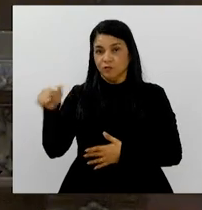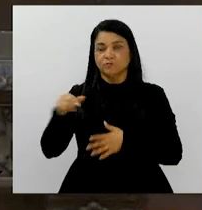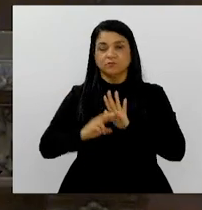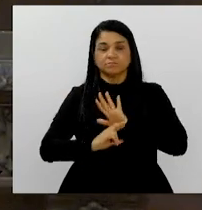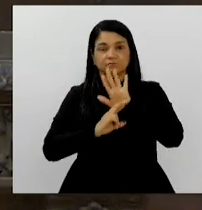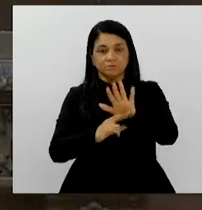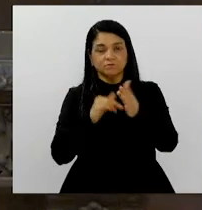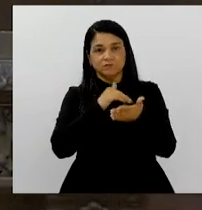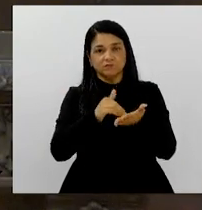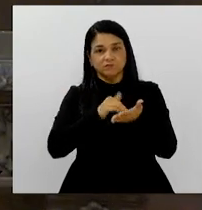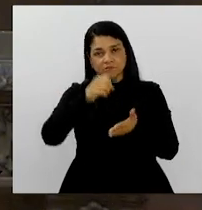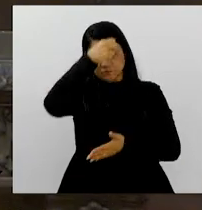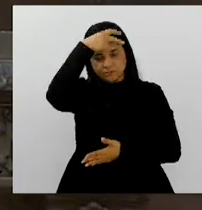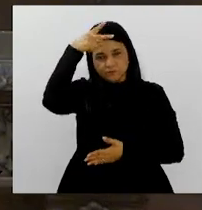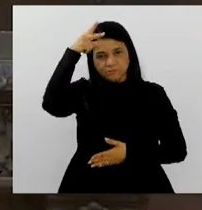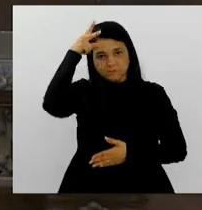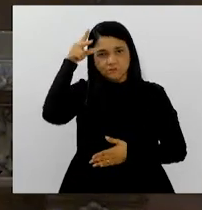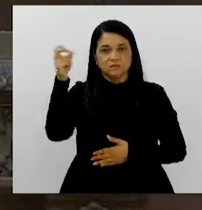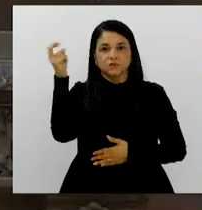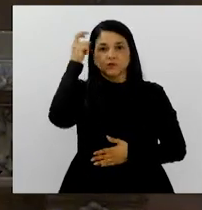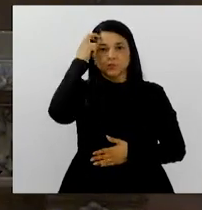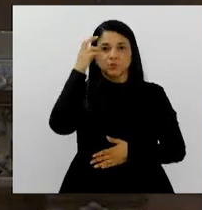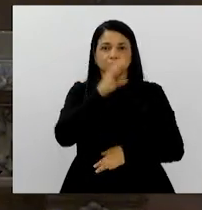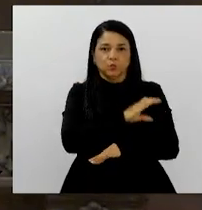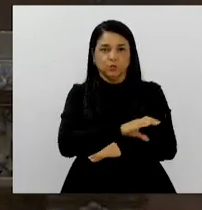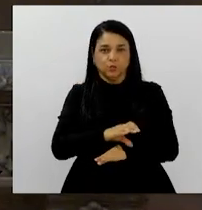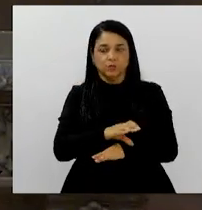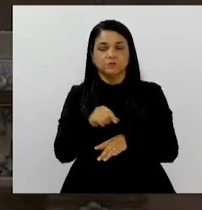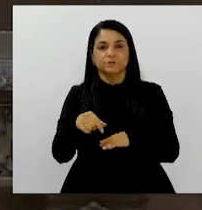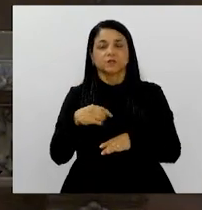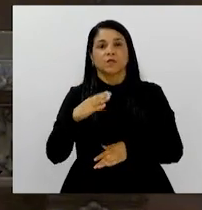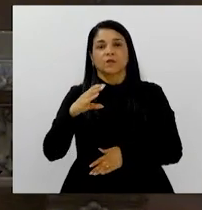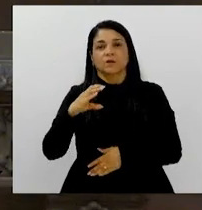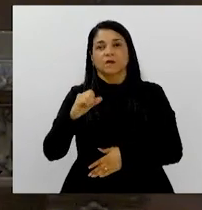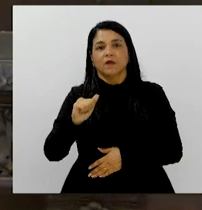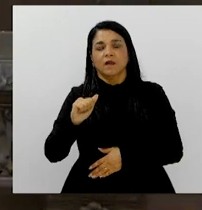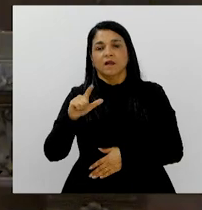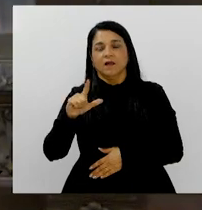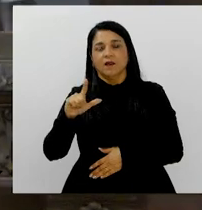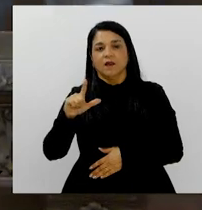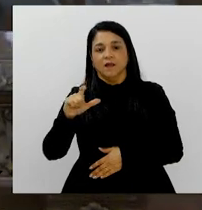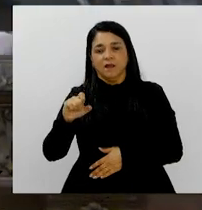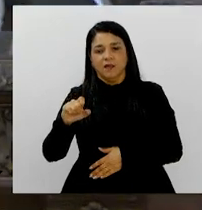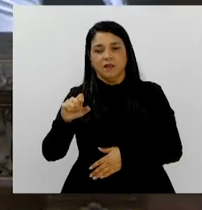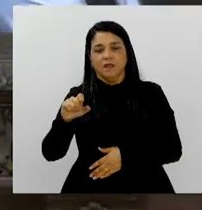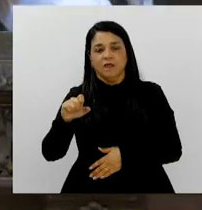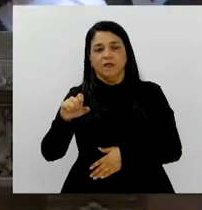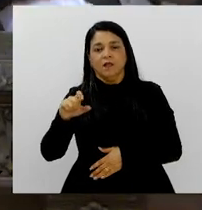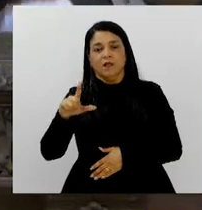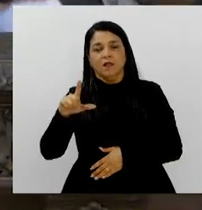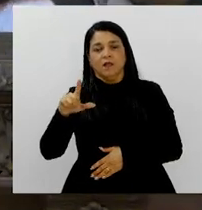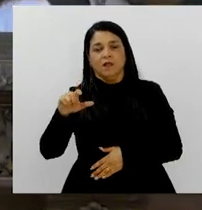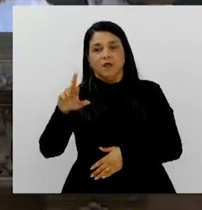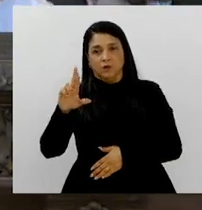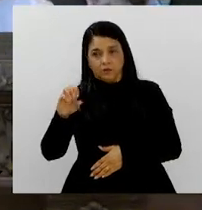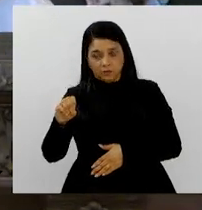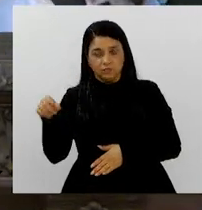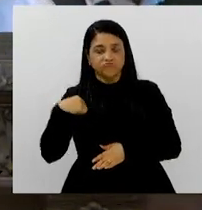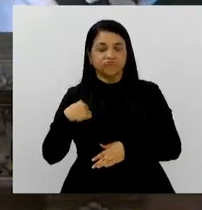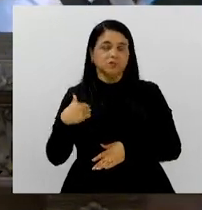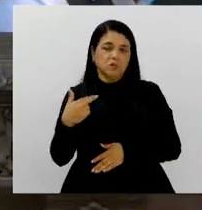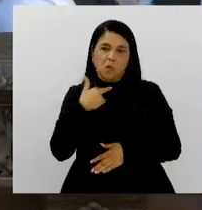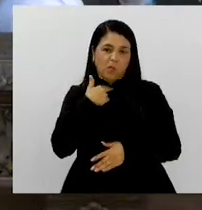secretário municipal de cultura, o Calero, não pôde estar presente, mas mandou o Renato